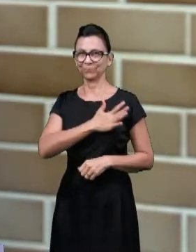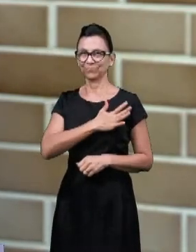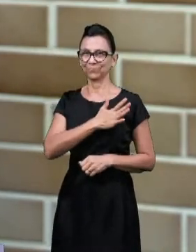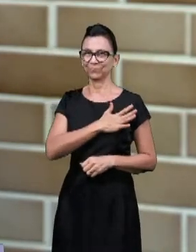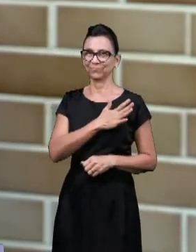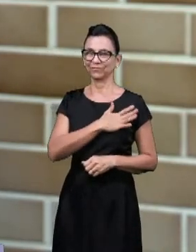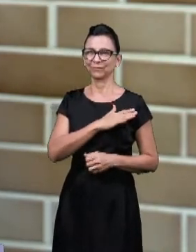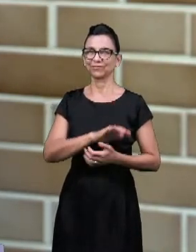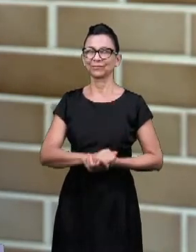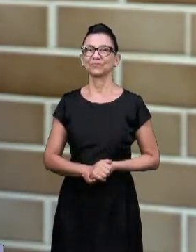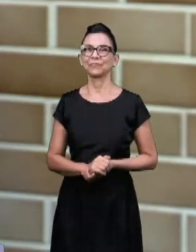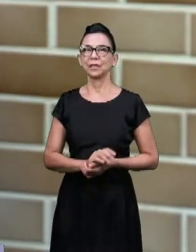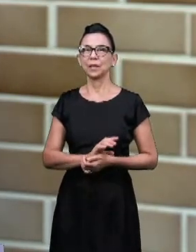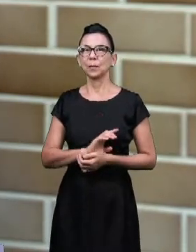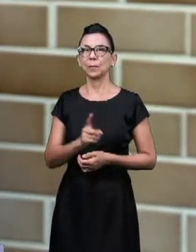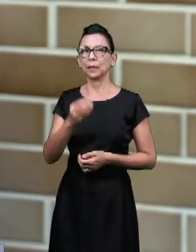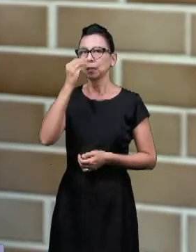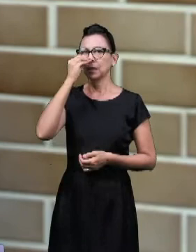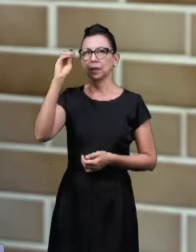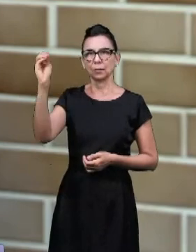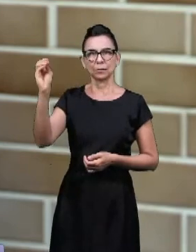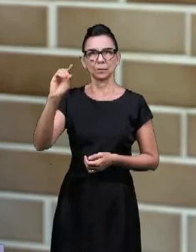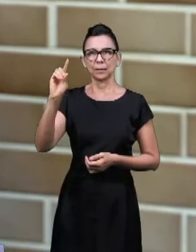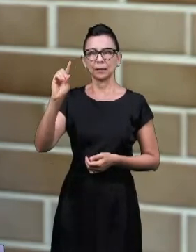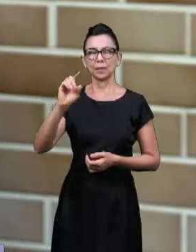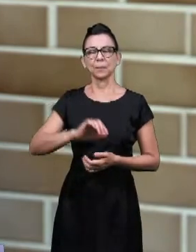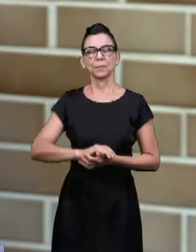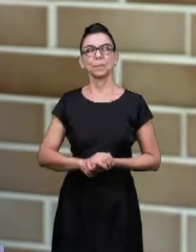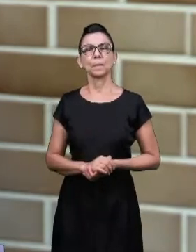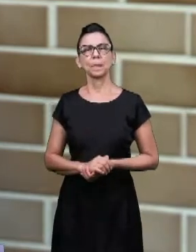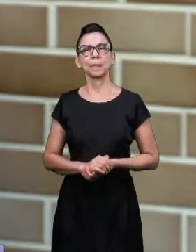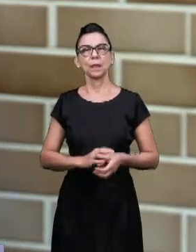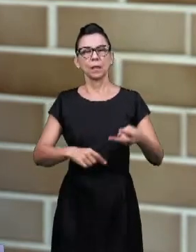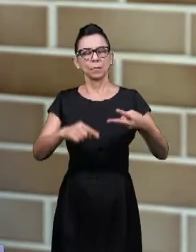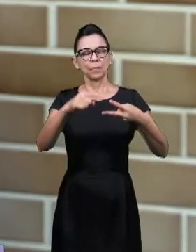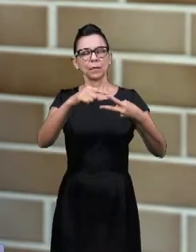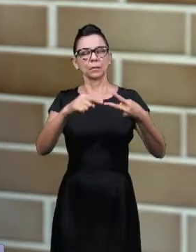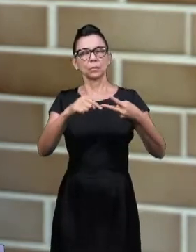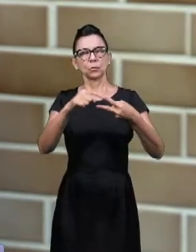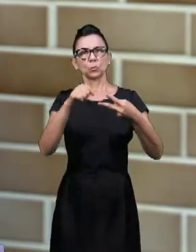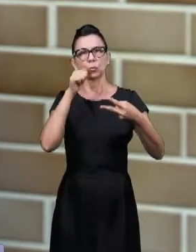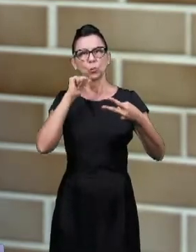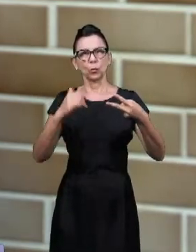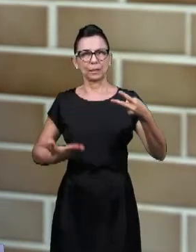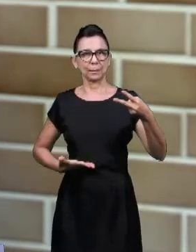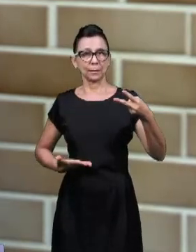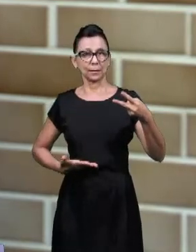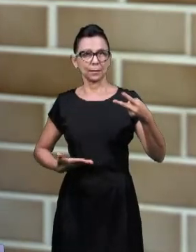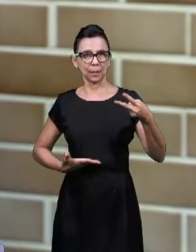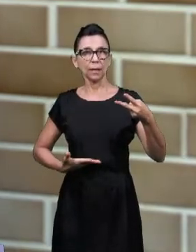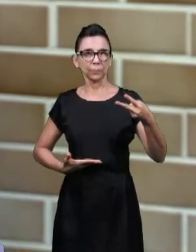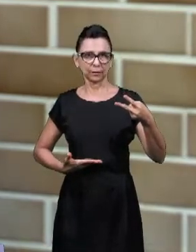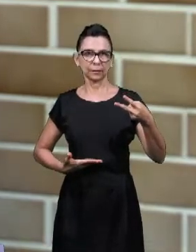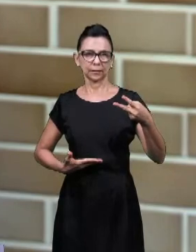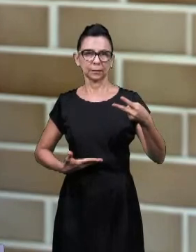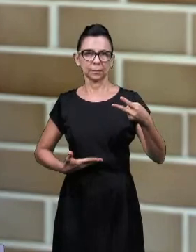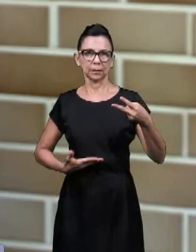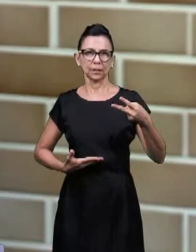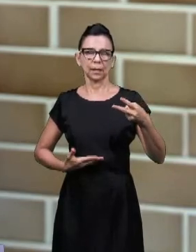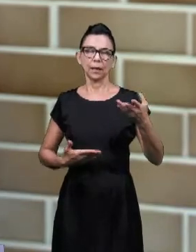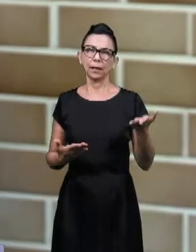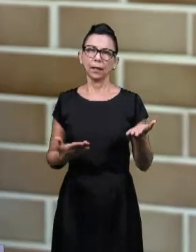Paulo, mas ambas foram num ponto em comum, a citação daquele momento que marcou a